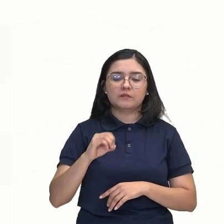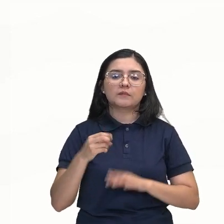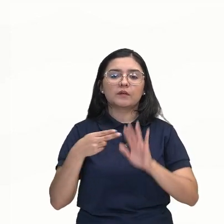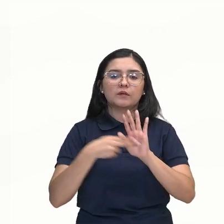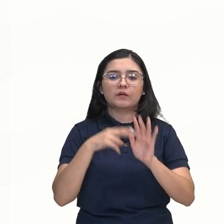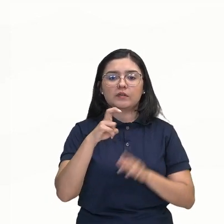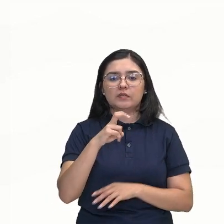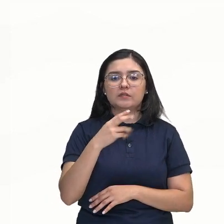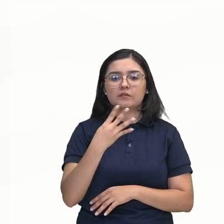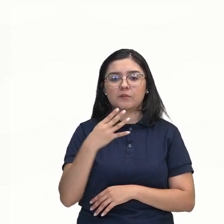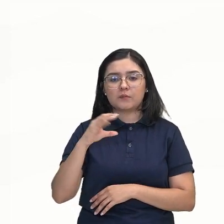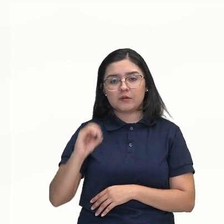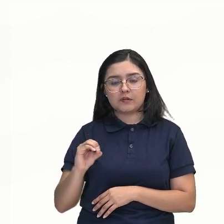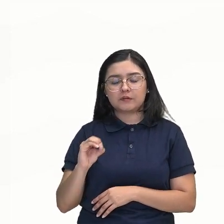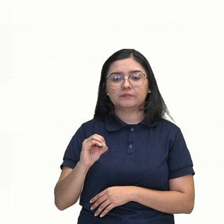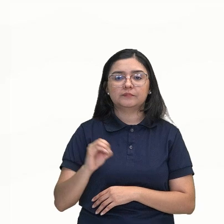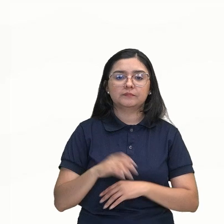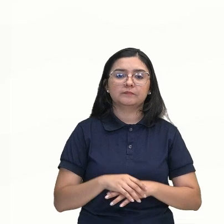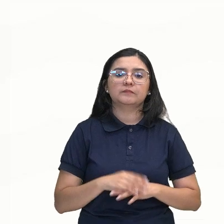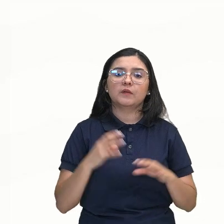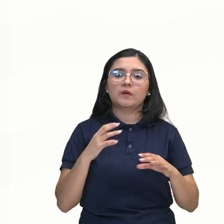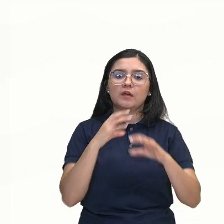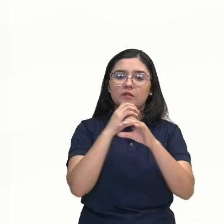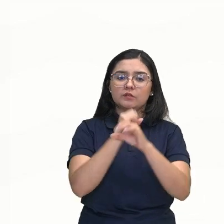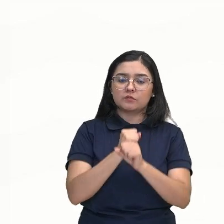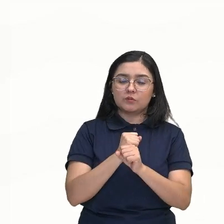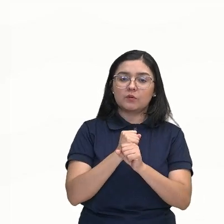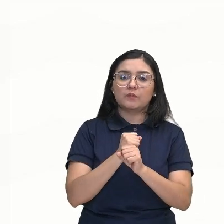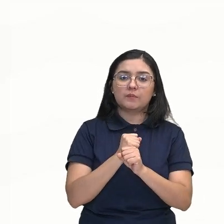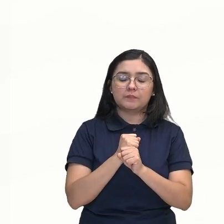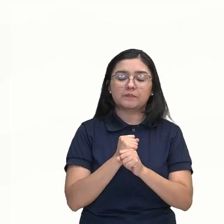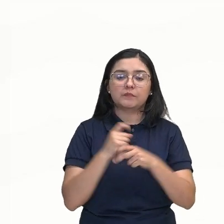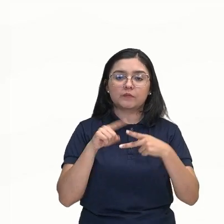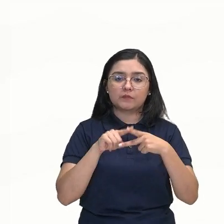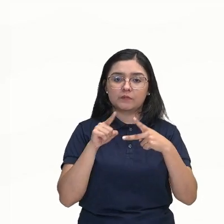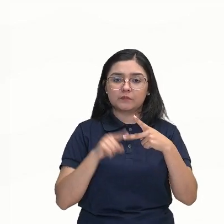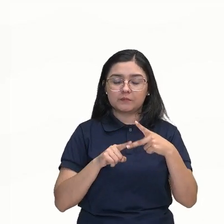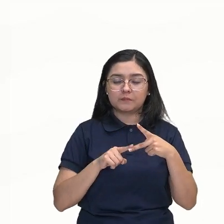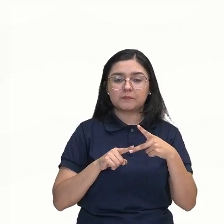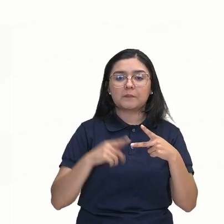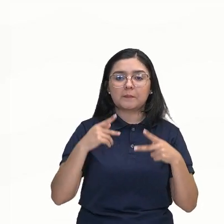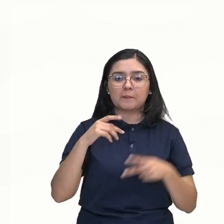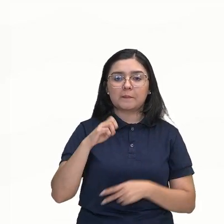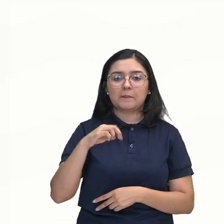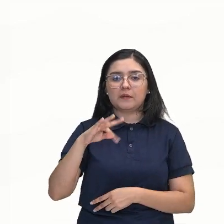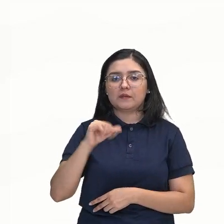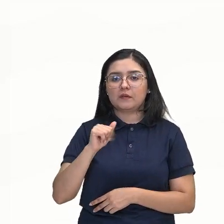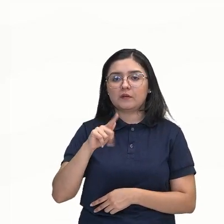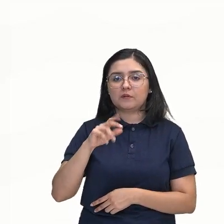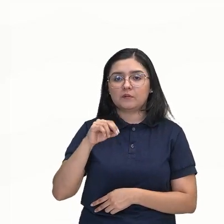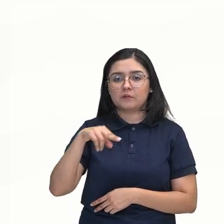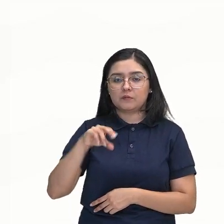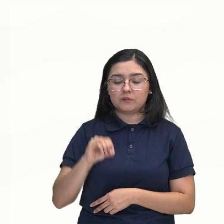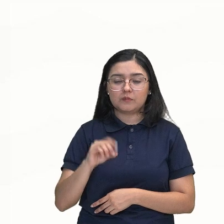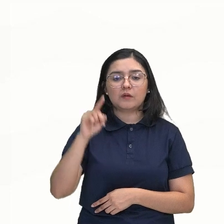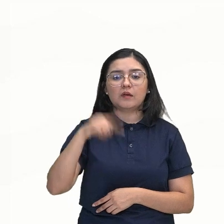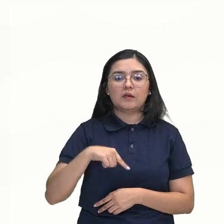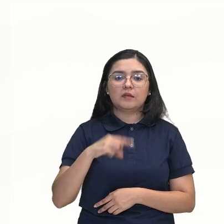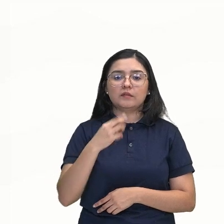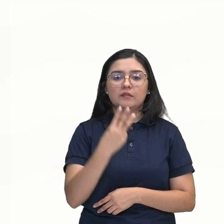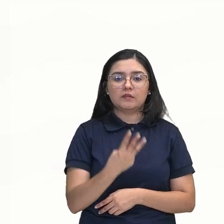540 graus. Então, a soma dos ângulos internos de um pentágono regular é